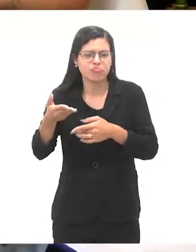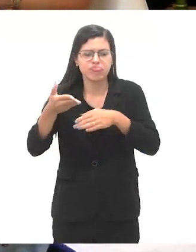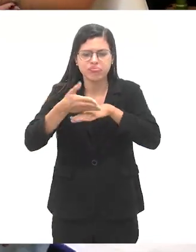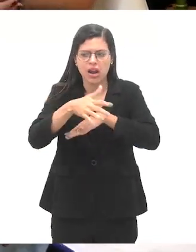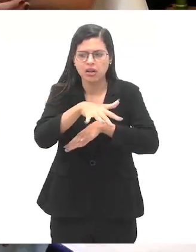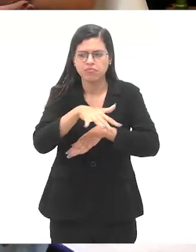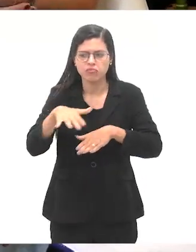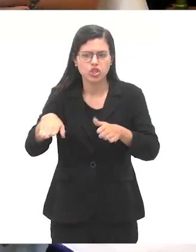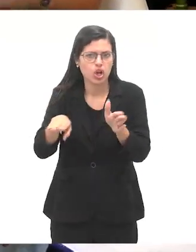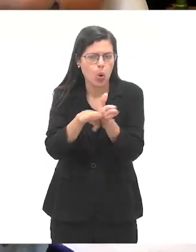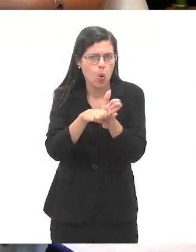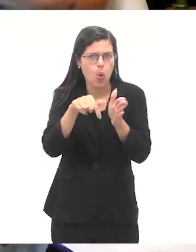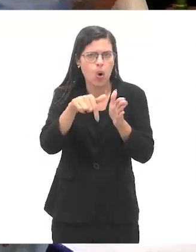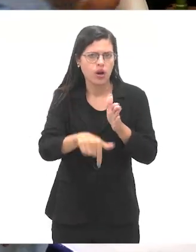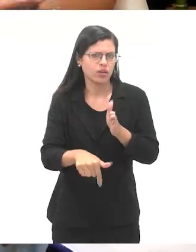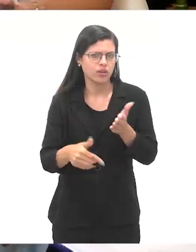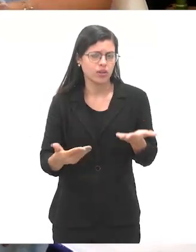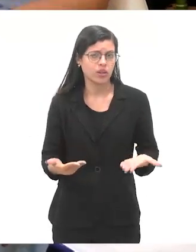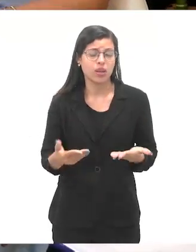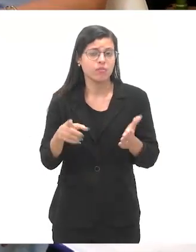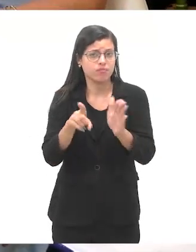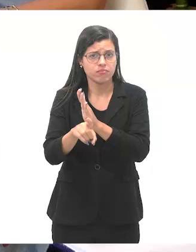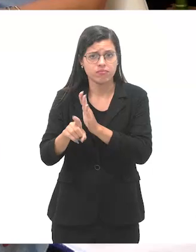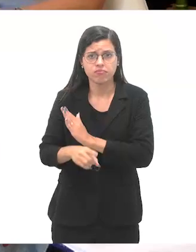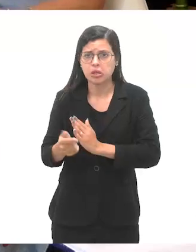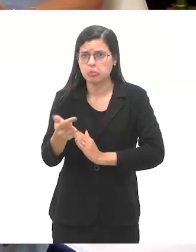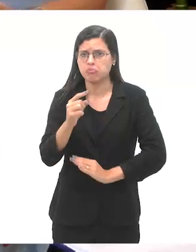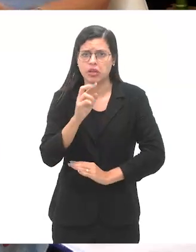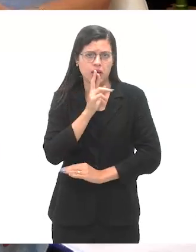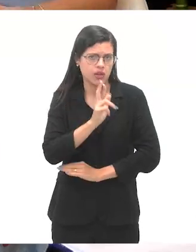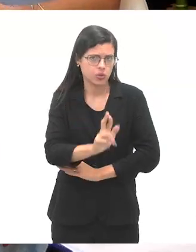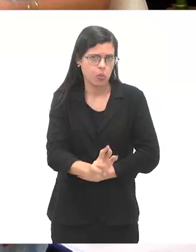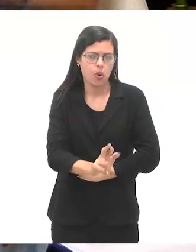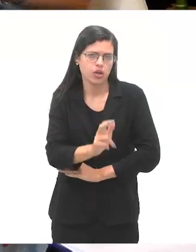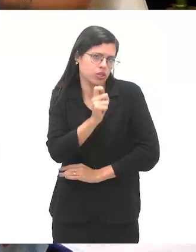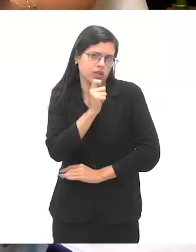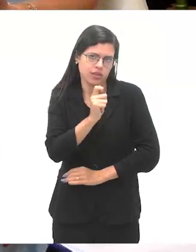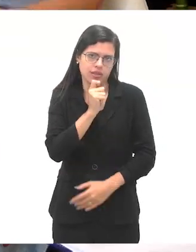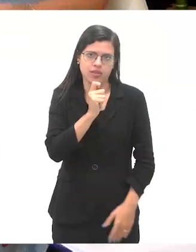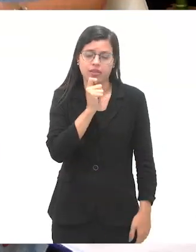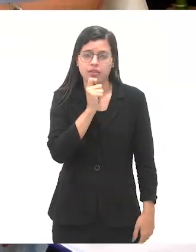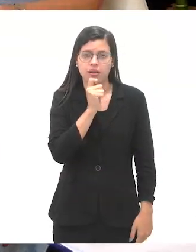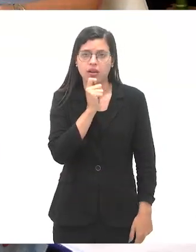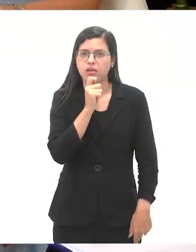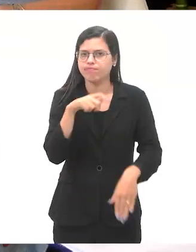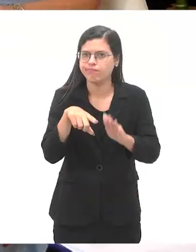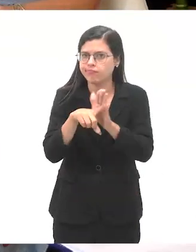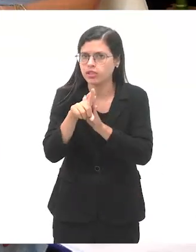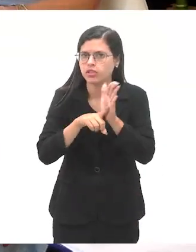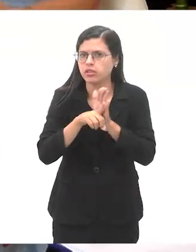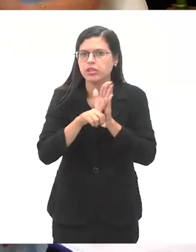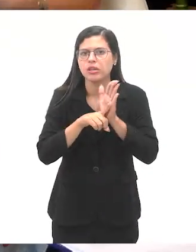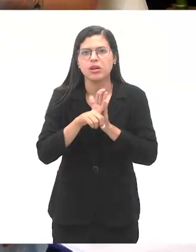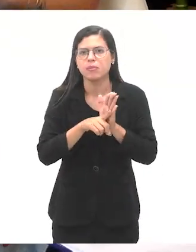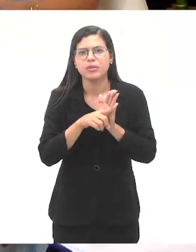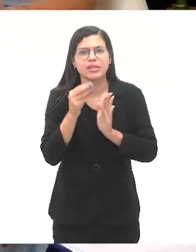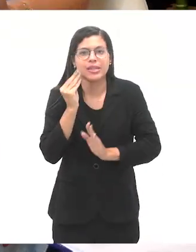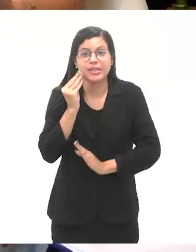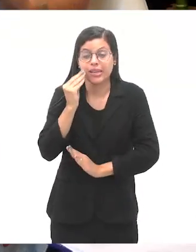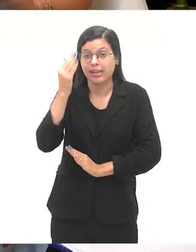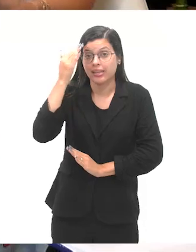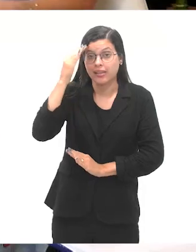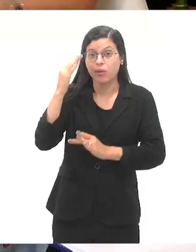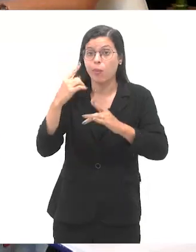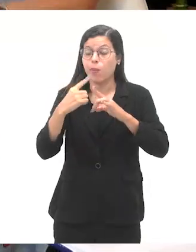Na verdade, são perguntas que ainda não temos as respostas, nós não nos debruçamos em tentar entender